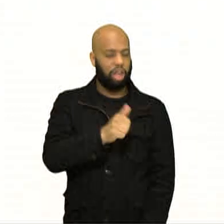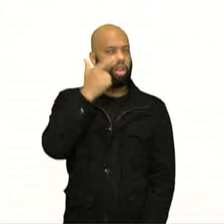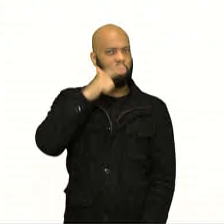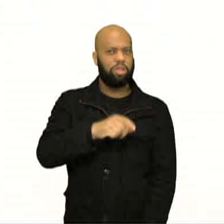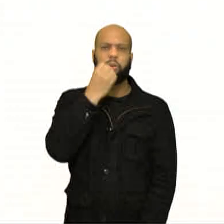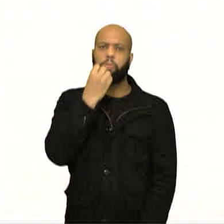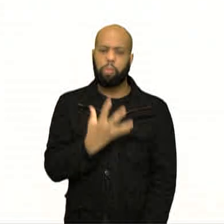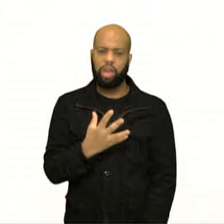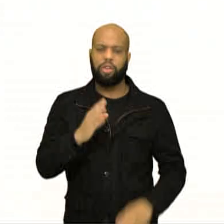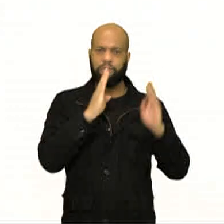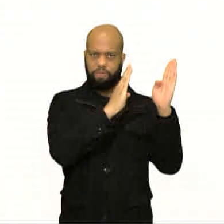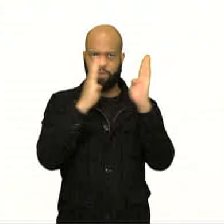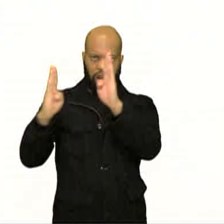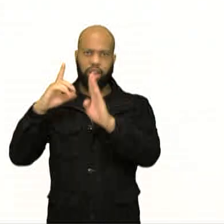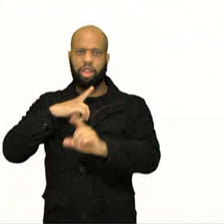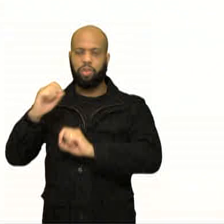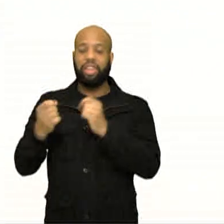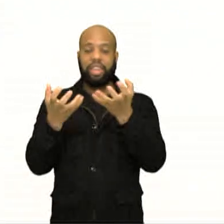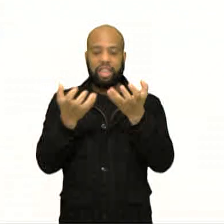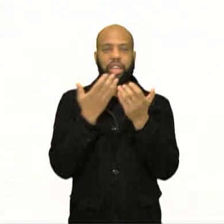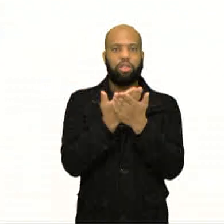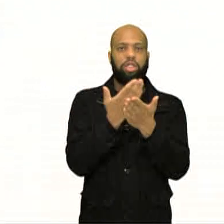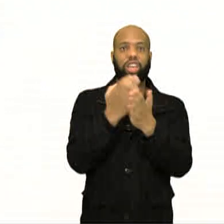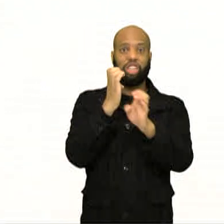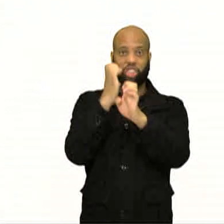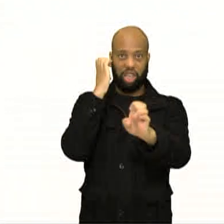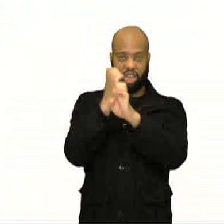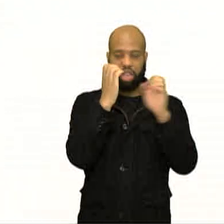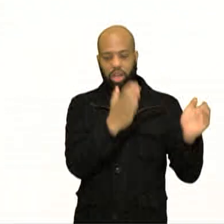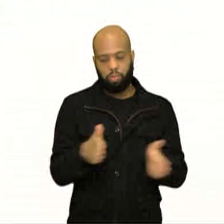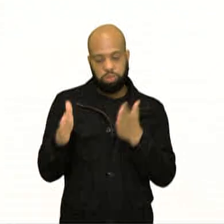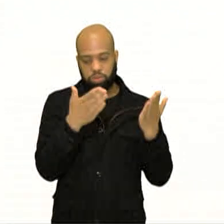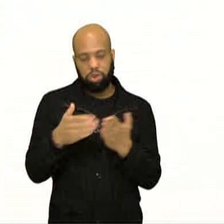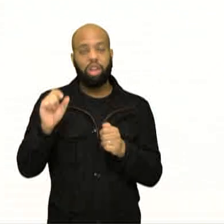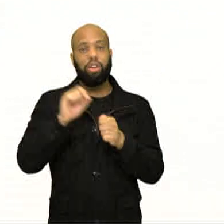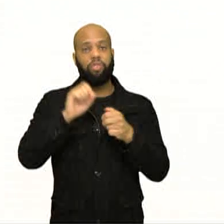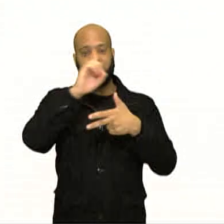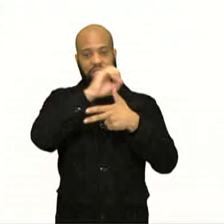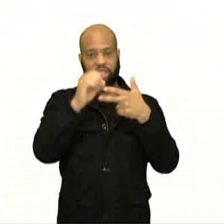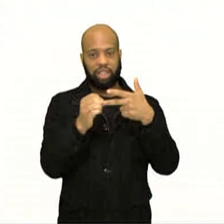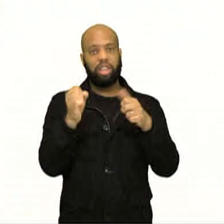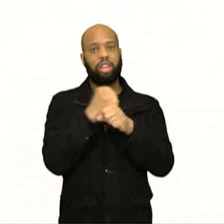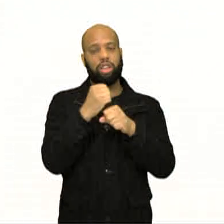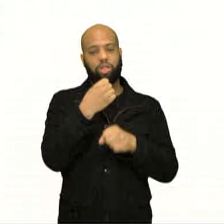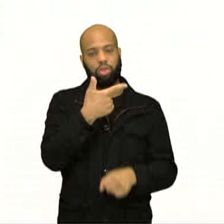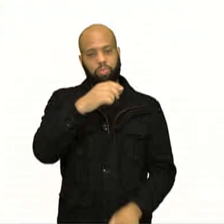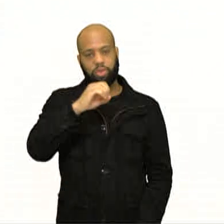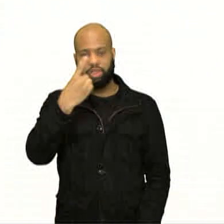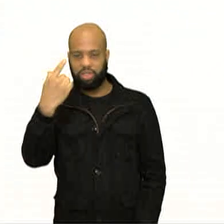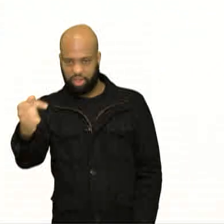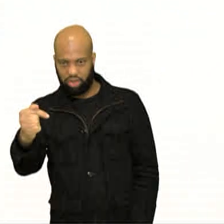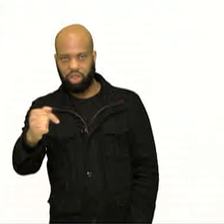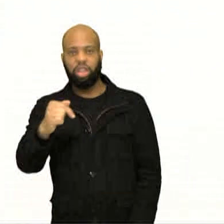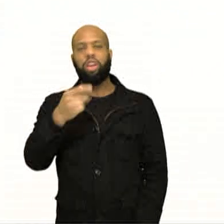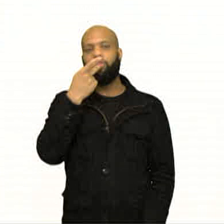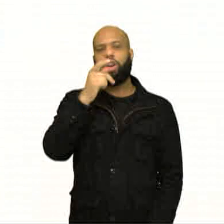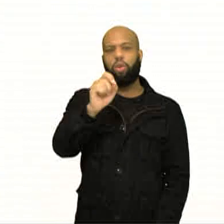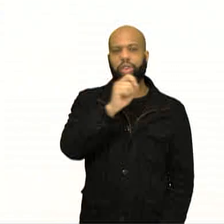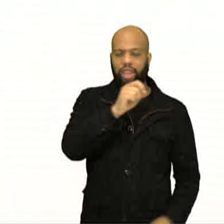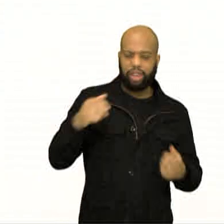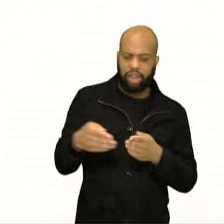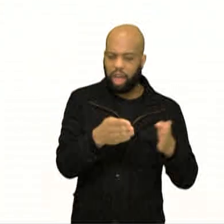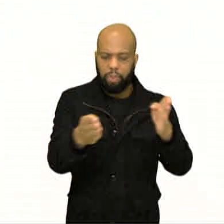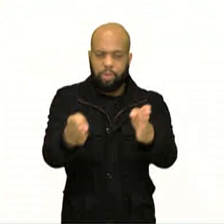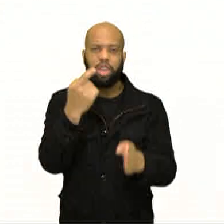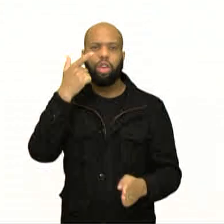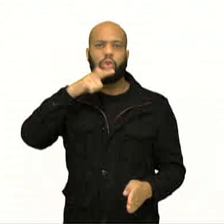fase. Com planos de cursar engenharia de produção, ela fez o Enem 2017 e conta que o caminho até